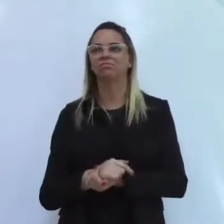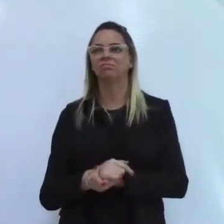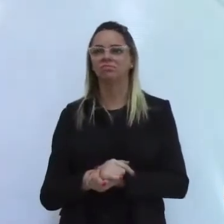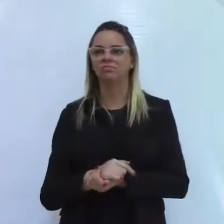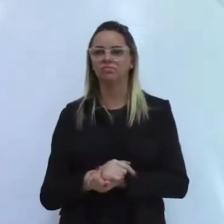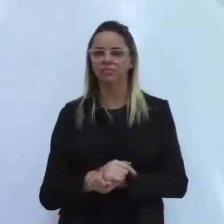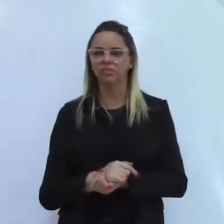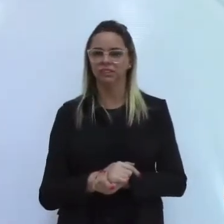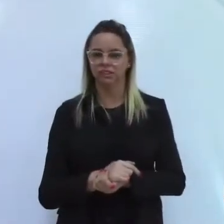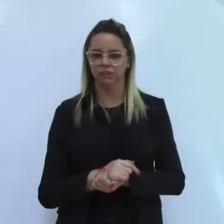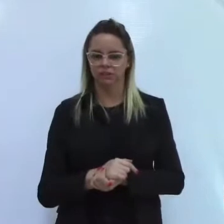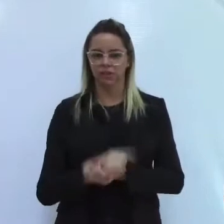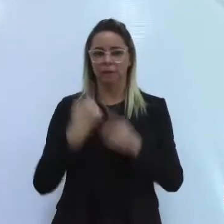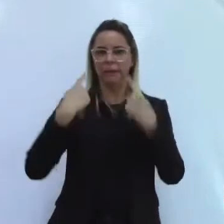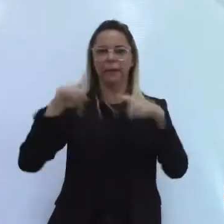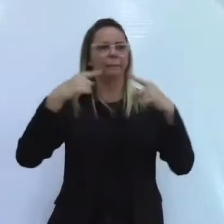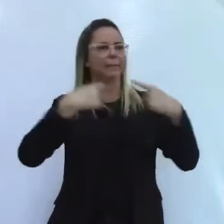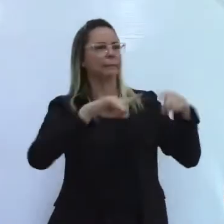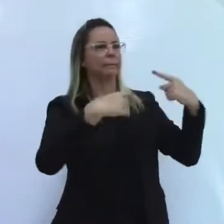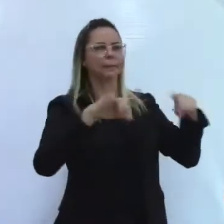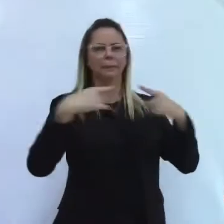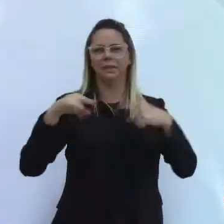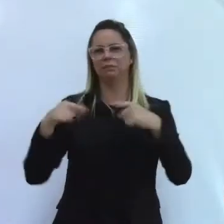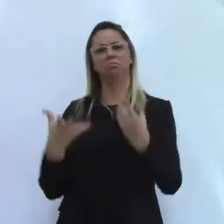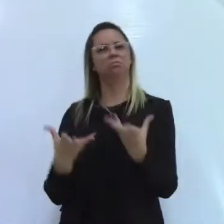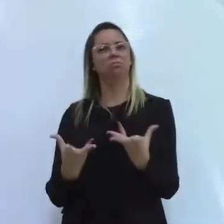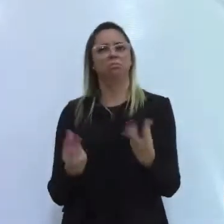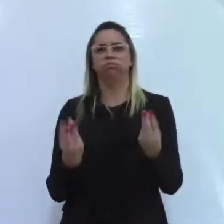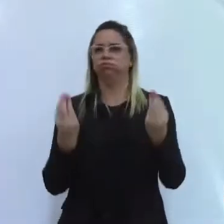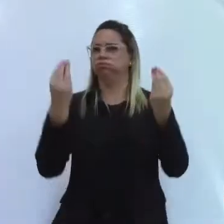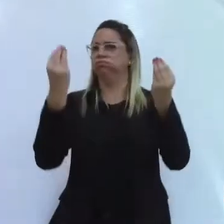São muitas e muitas reclamações